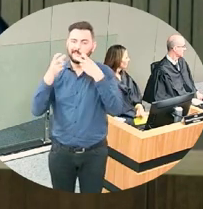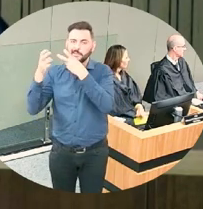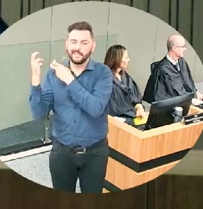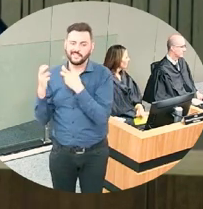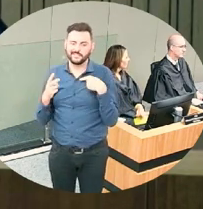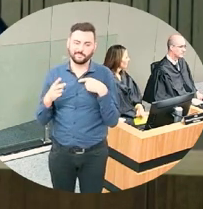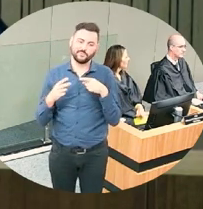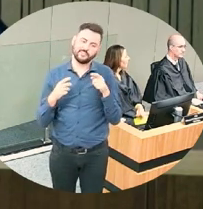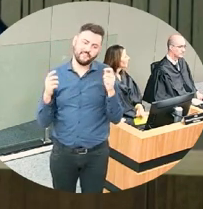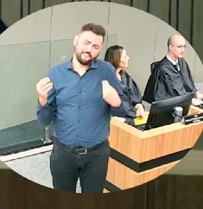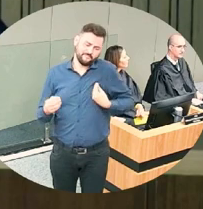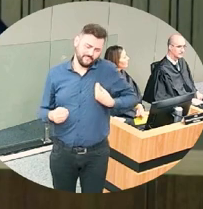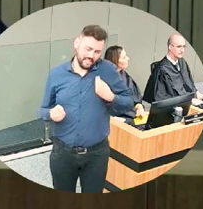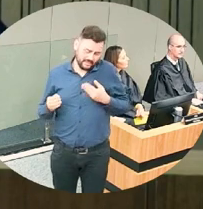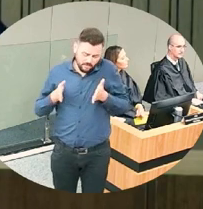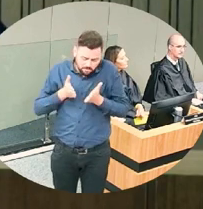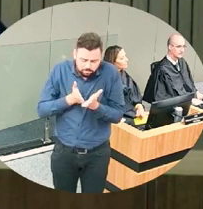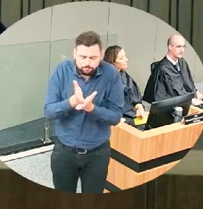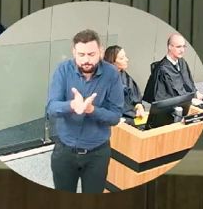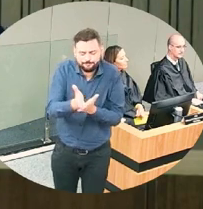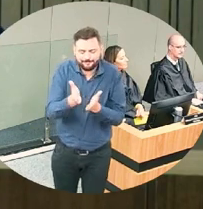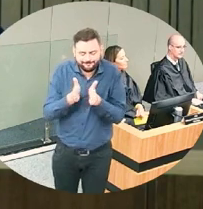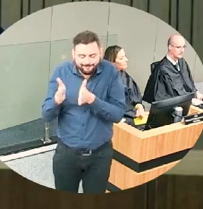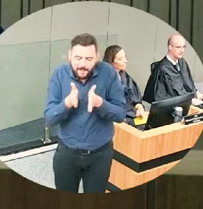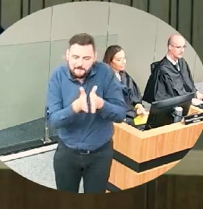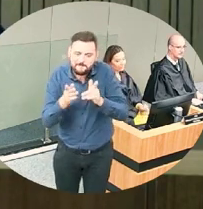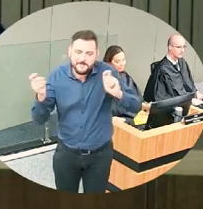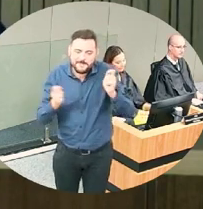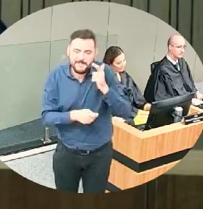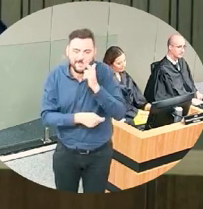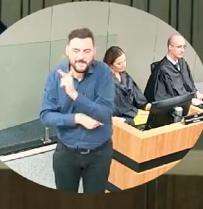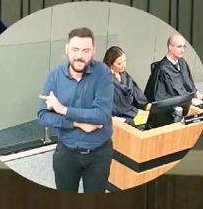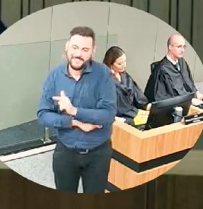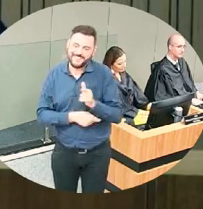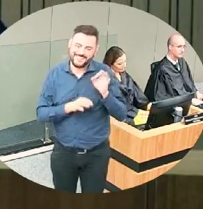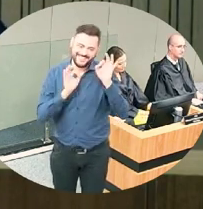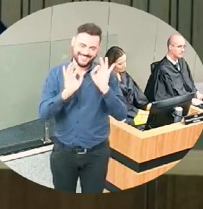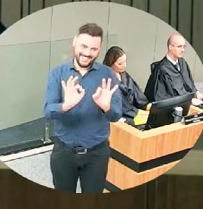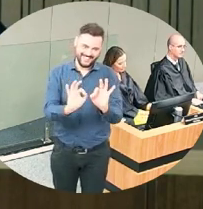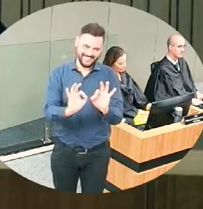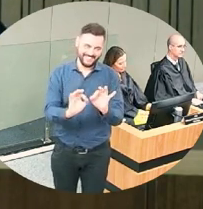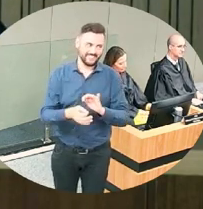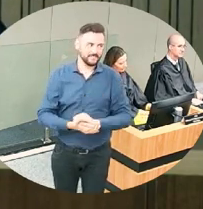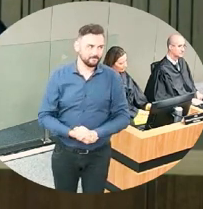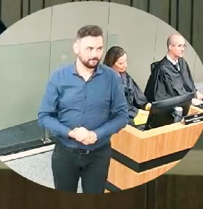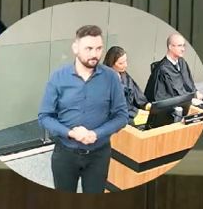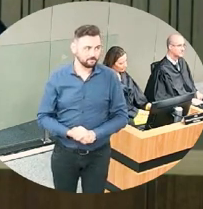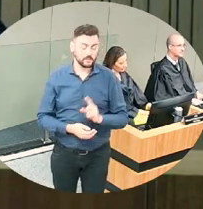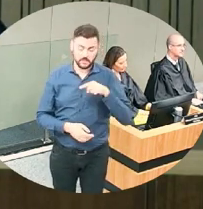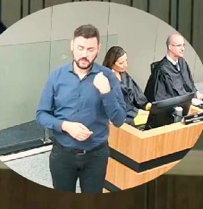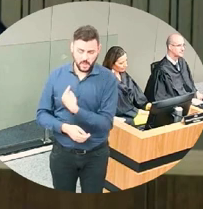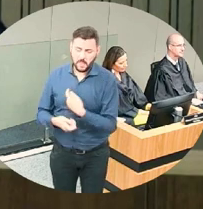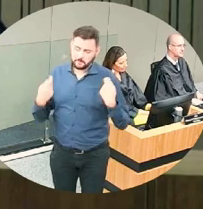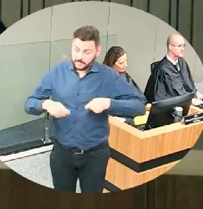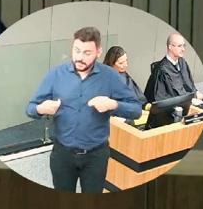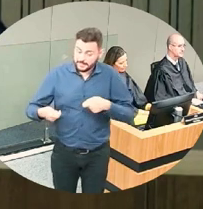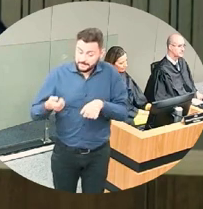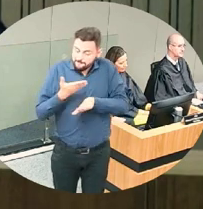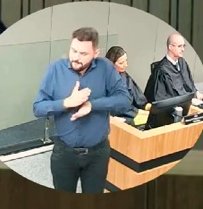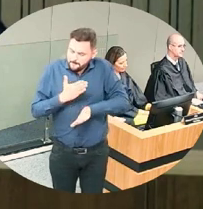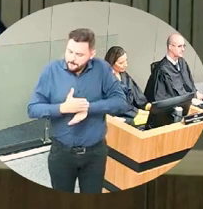levem ao melhor caminho mas cientes de que para isso acontecer não podemos simplesmente esperar é preciso